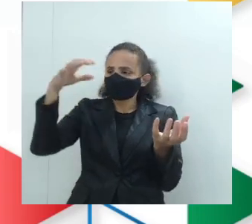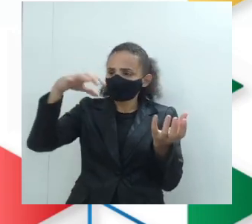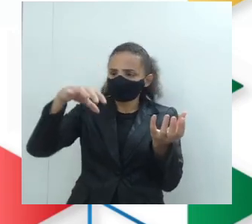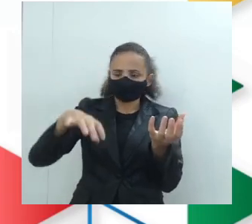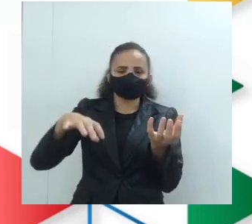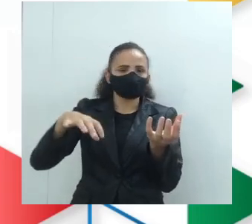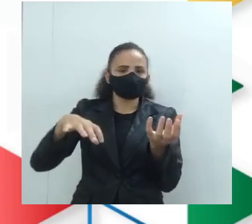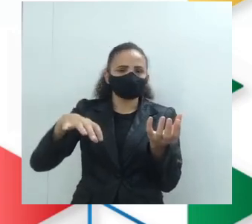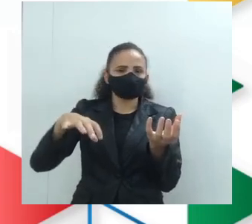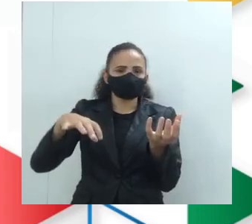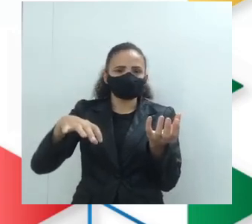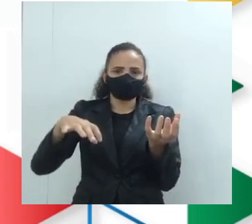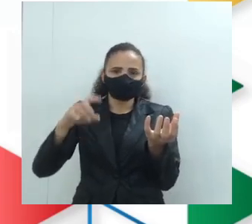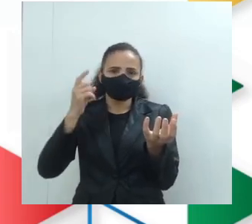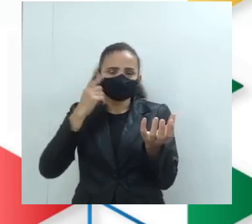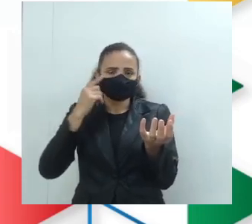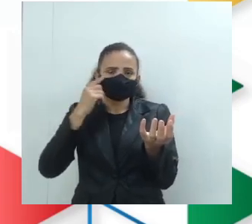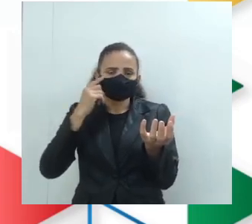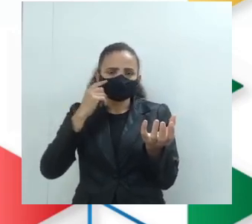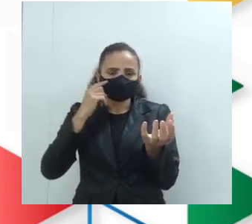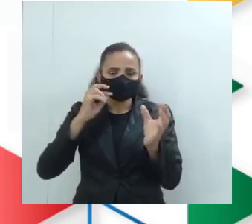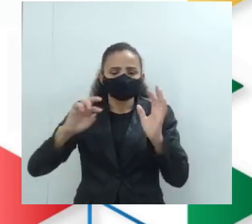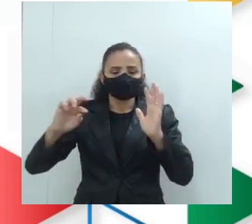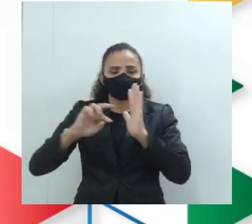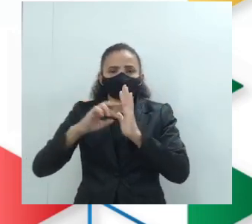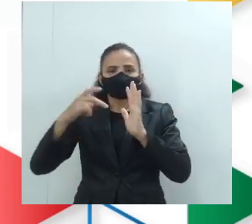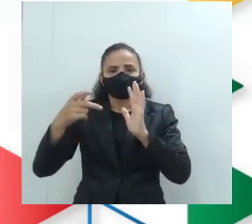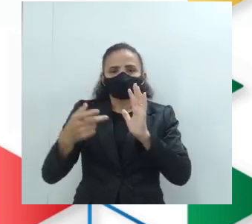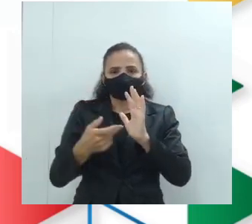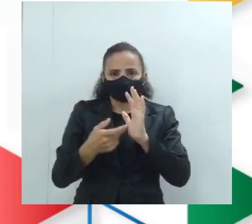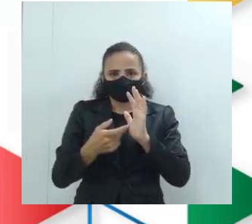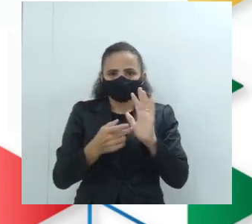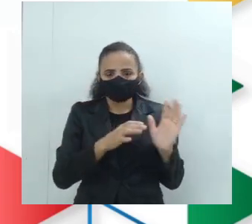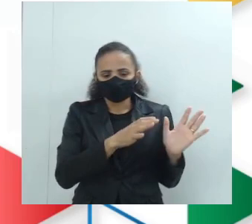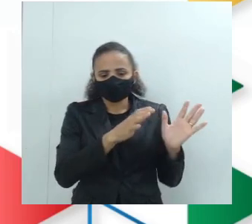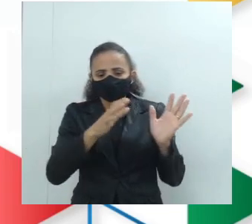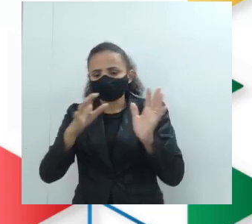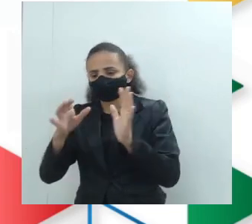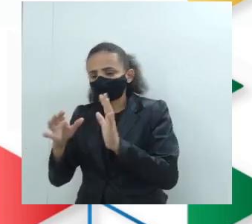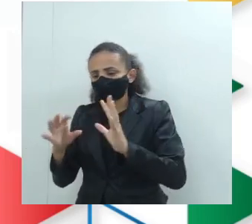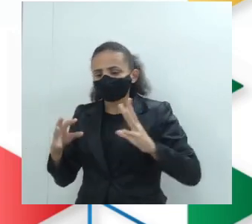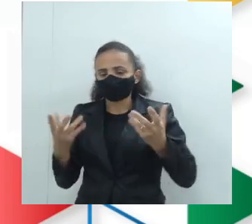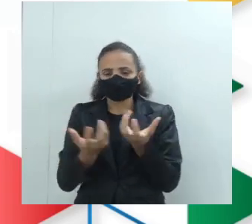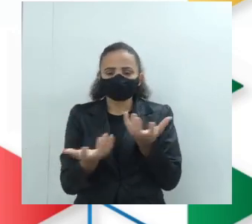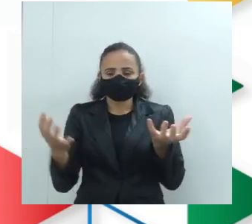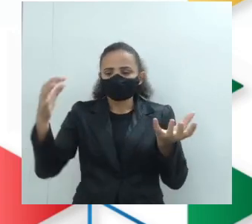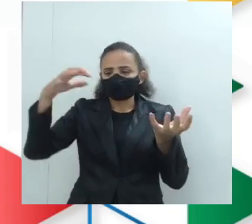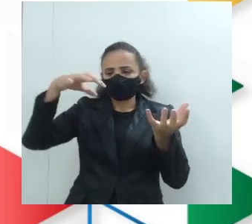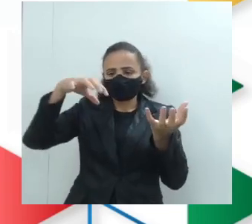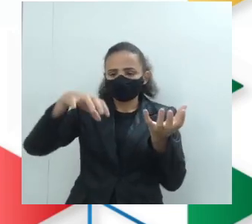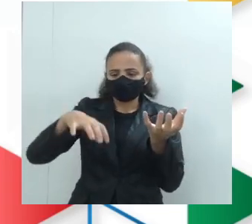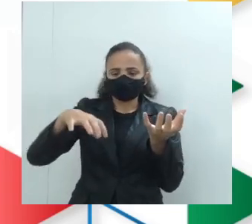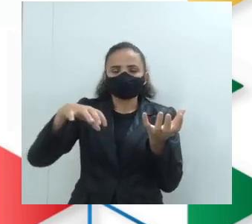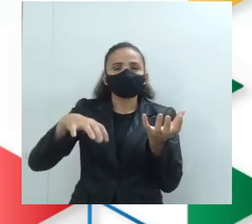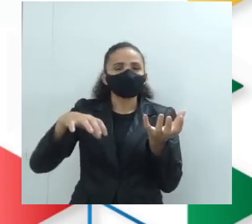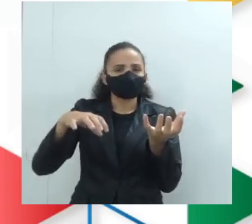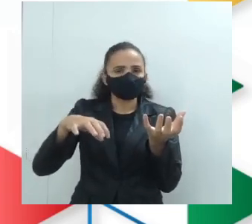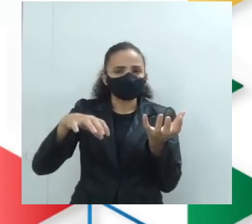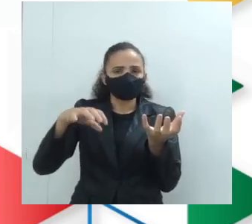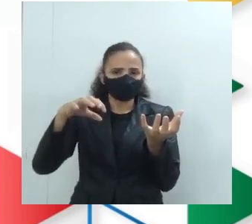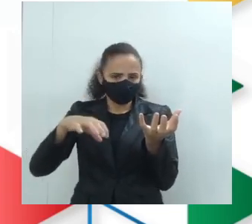esquerdo, voltada para baixo, representando a cúpula do planalto, que está emborcada, como a gente chama, né? Um